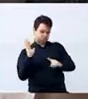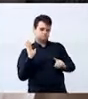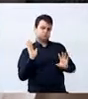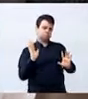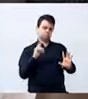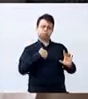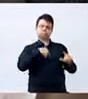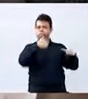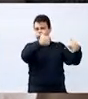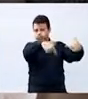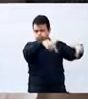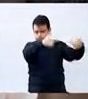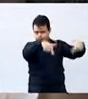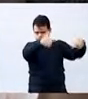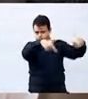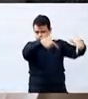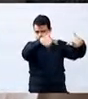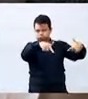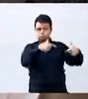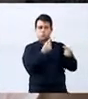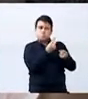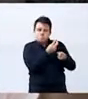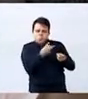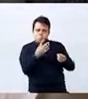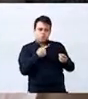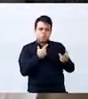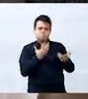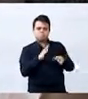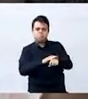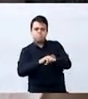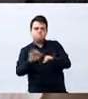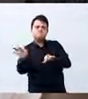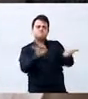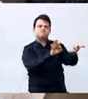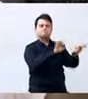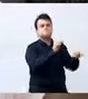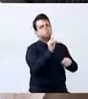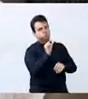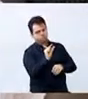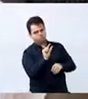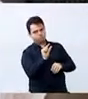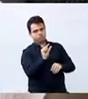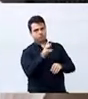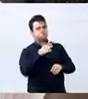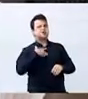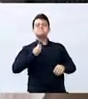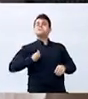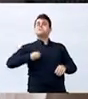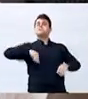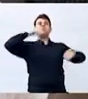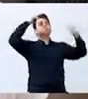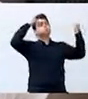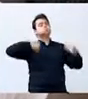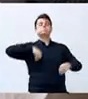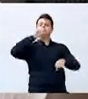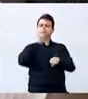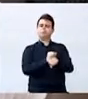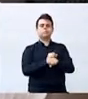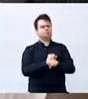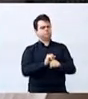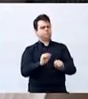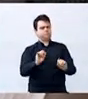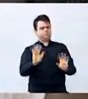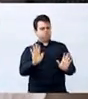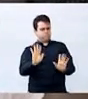E é assim, eu faço poucas coisas, mas eu não deixei a minha vida parar, né? Então